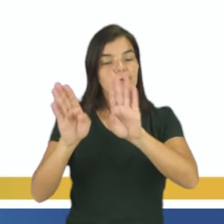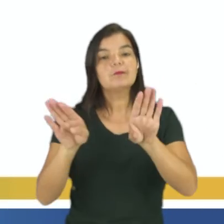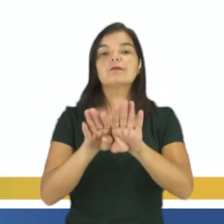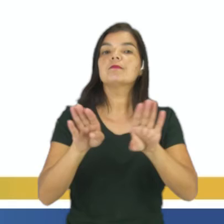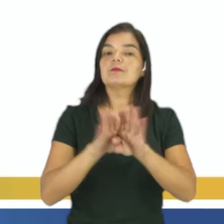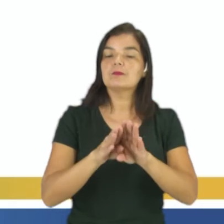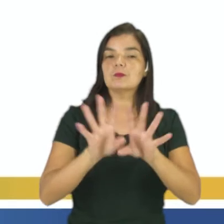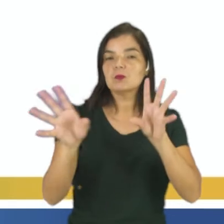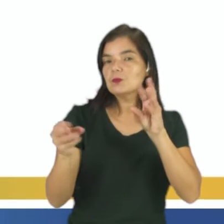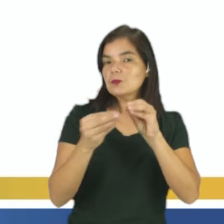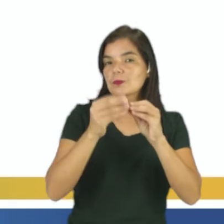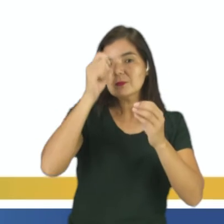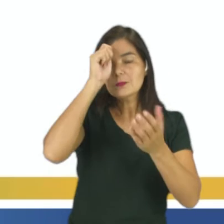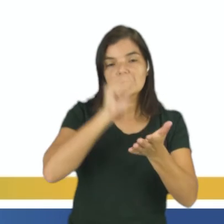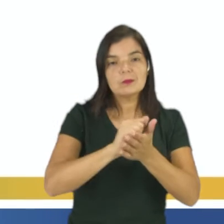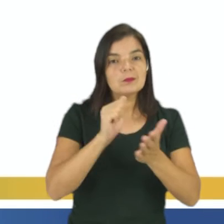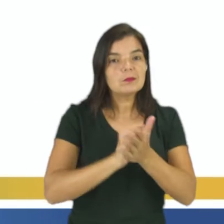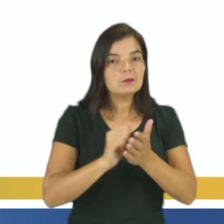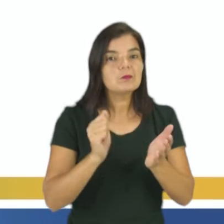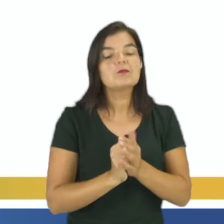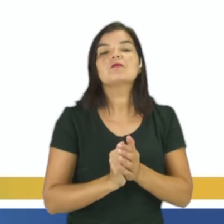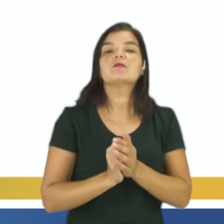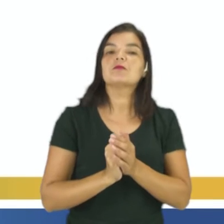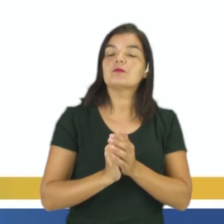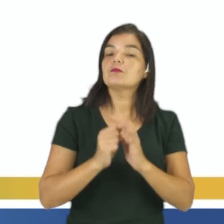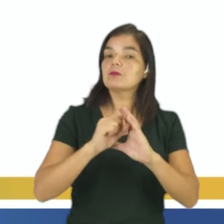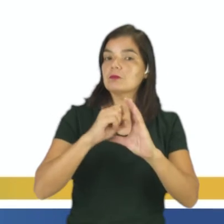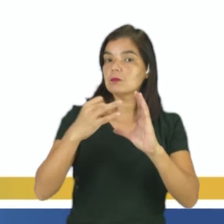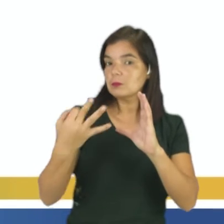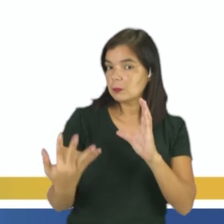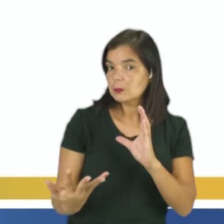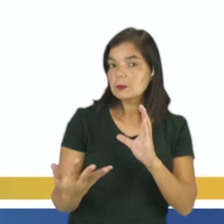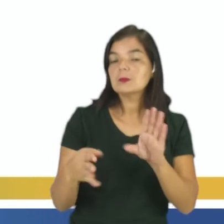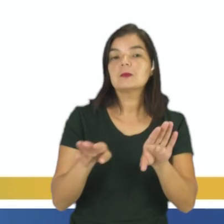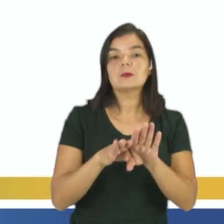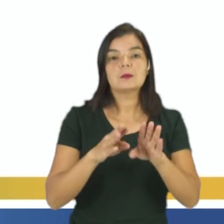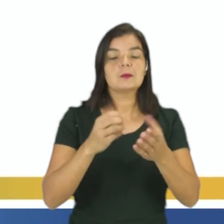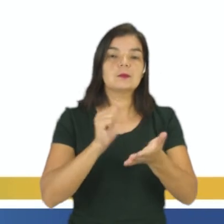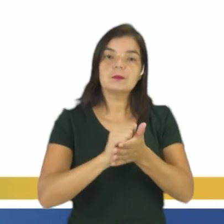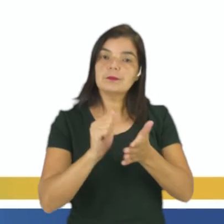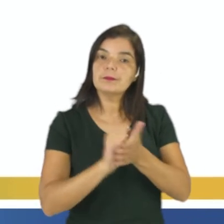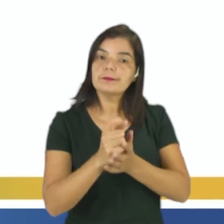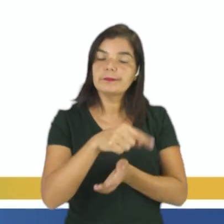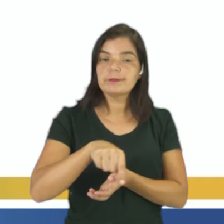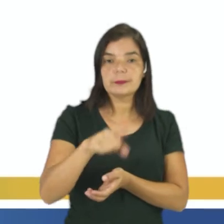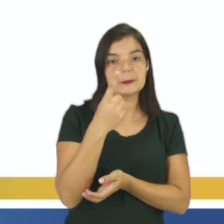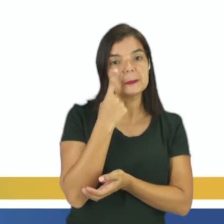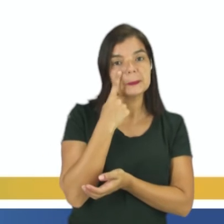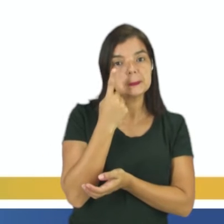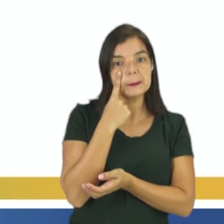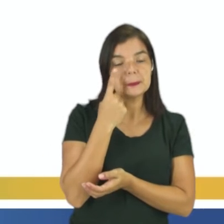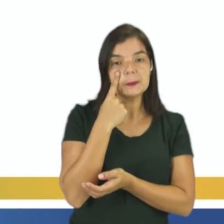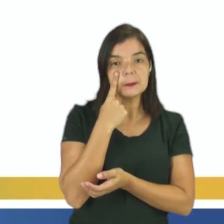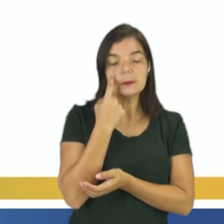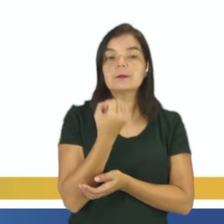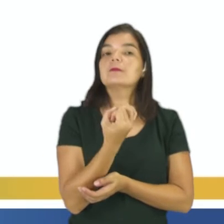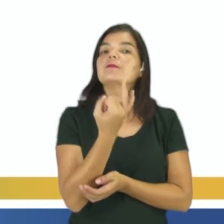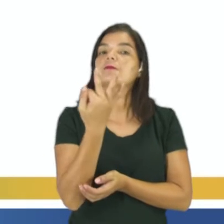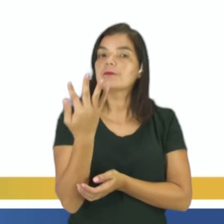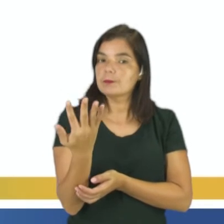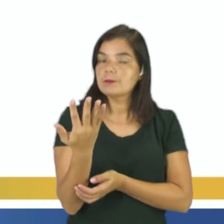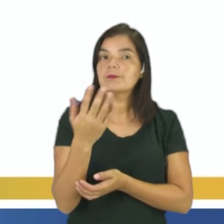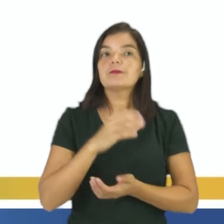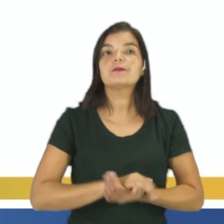da obra, a introdução, o resumo da obra, os aspectos quantitativos da obra, em que você pode fazer ali a contação que